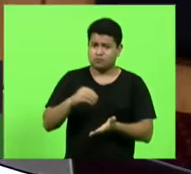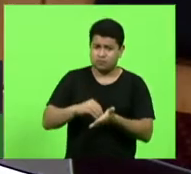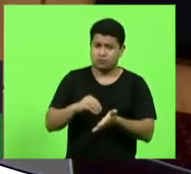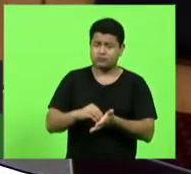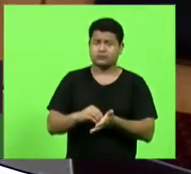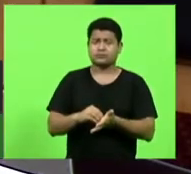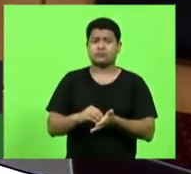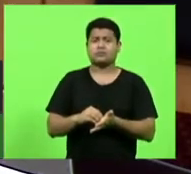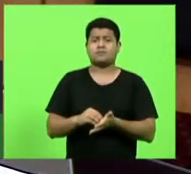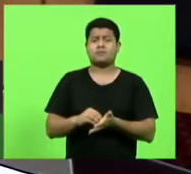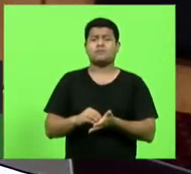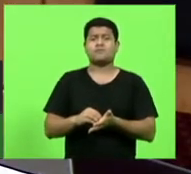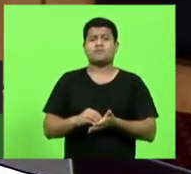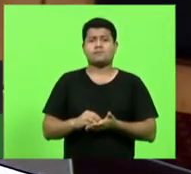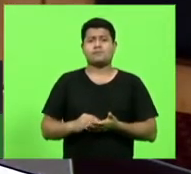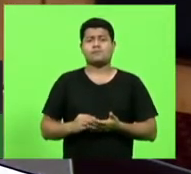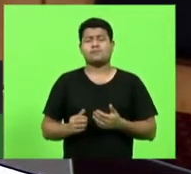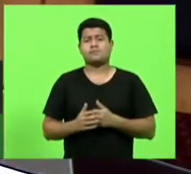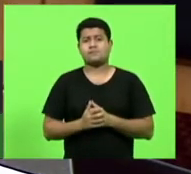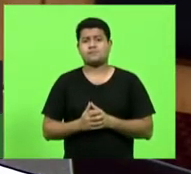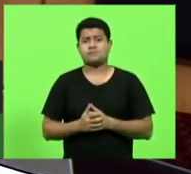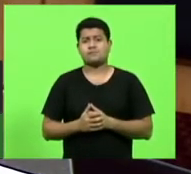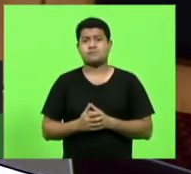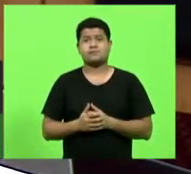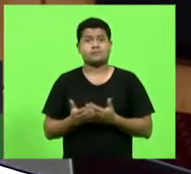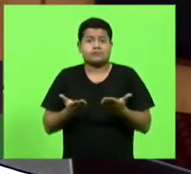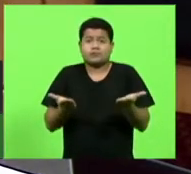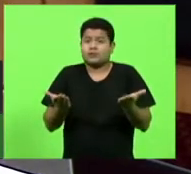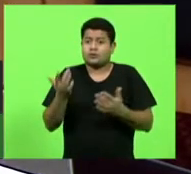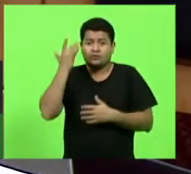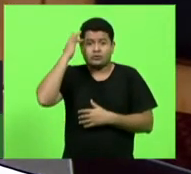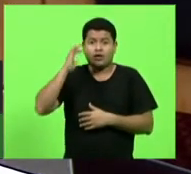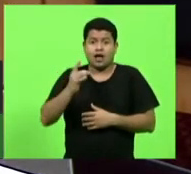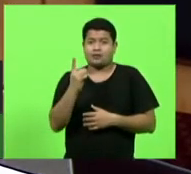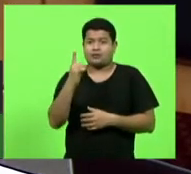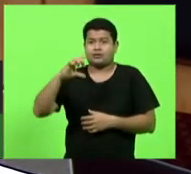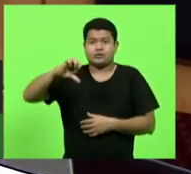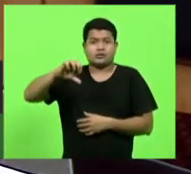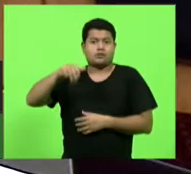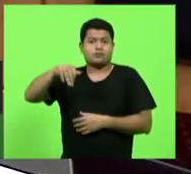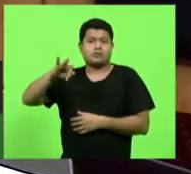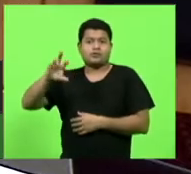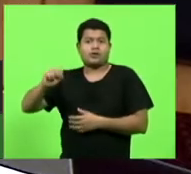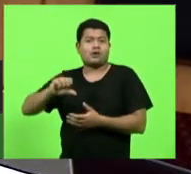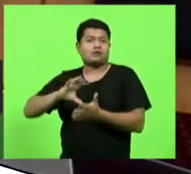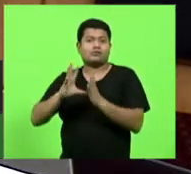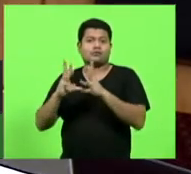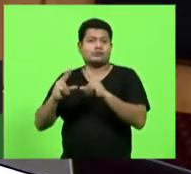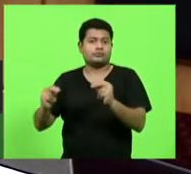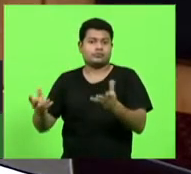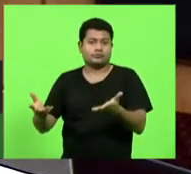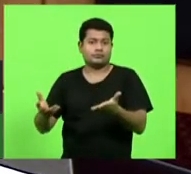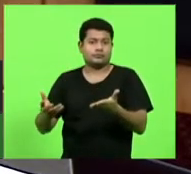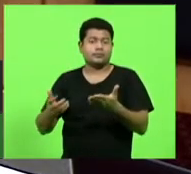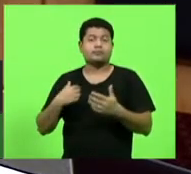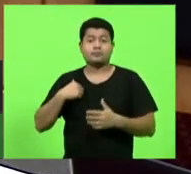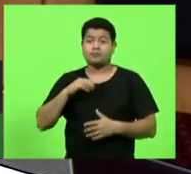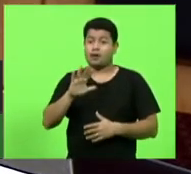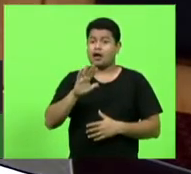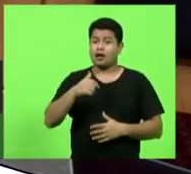Catarina. E ninguém sabe onde é que estão os 19 milhões de reais. Mas eu acredito que